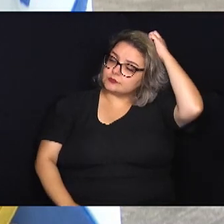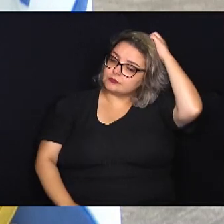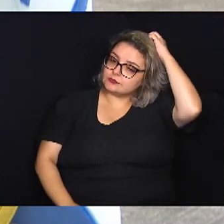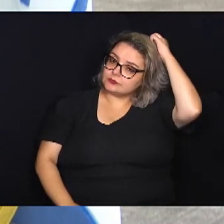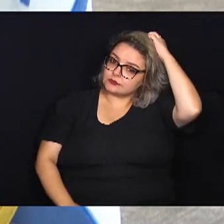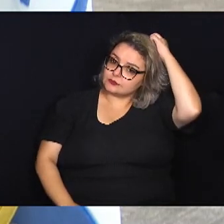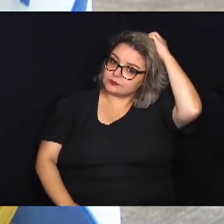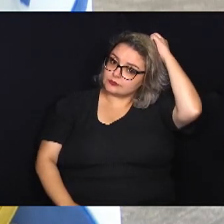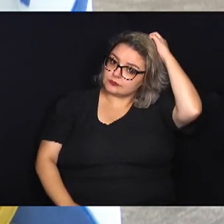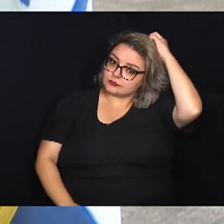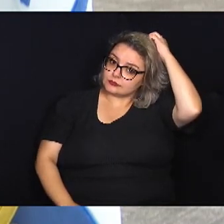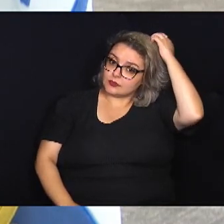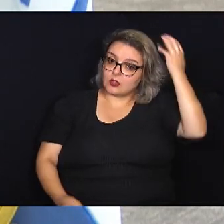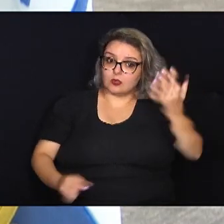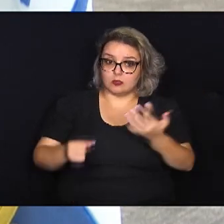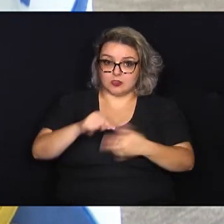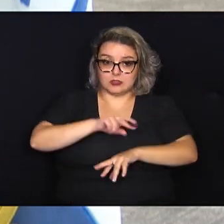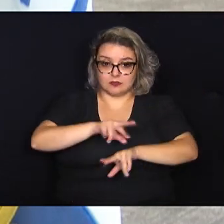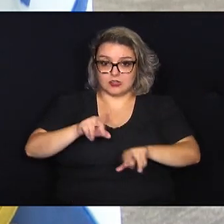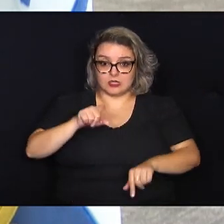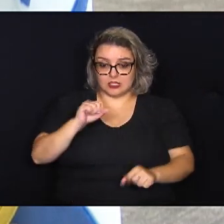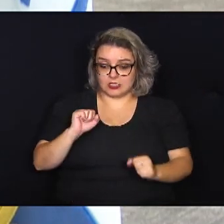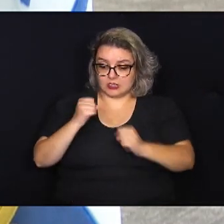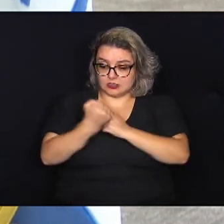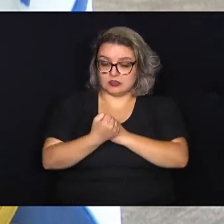bandeiras é justamente a defesa das